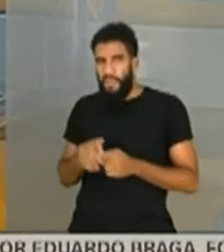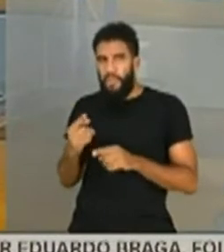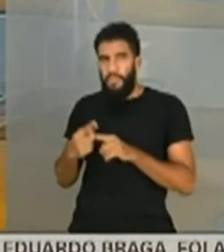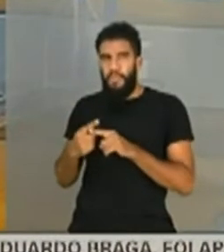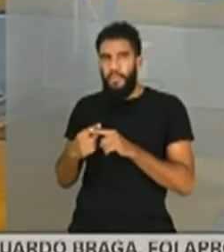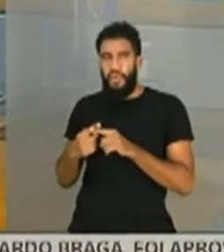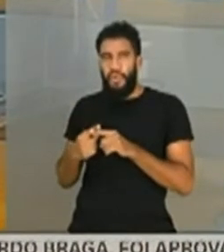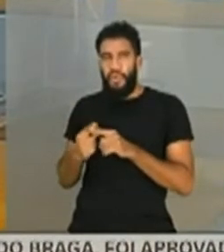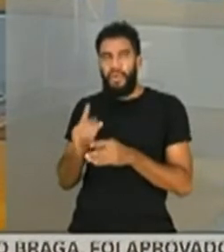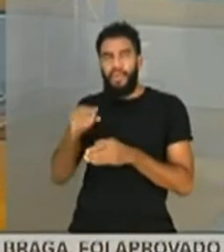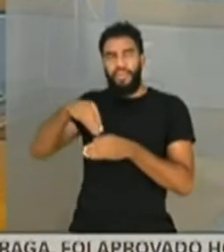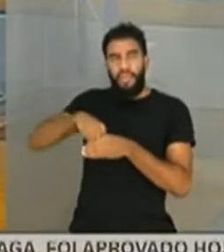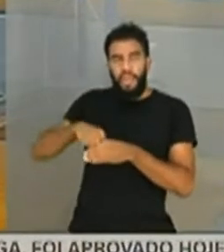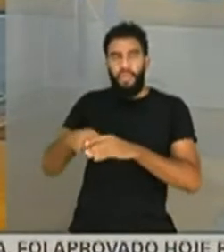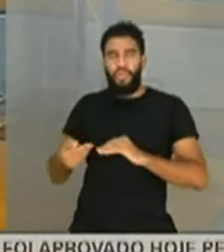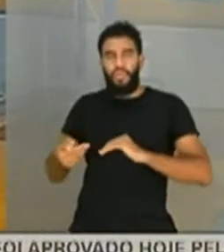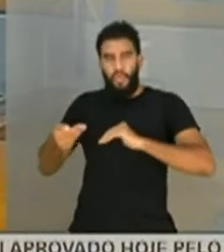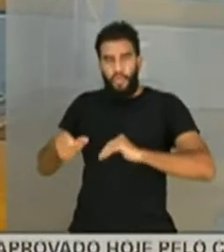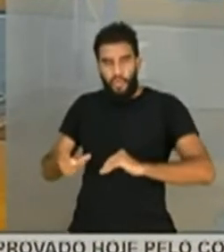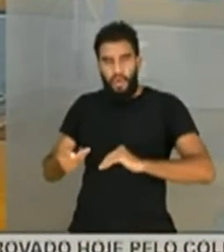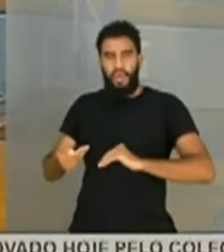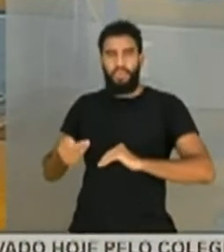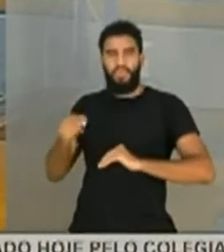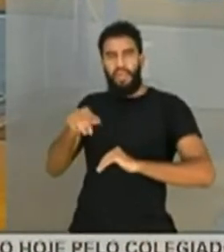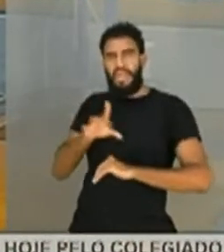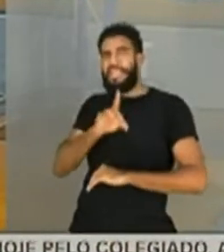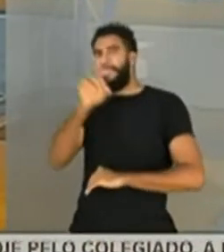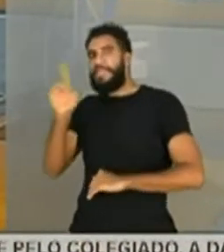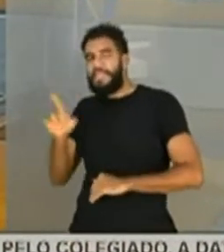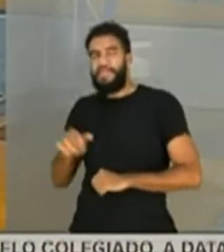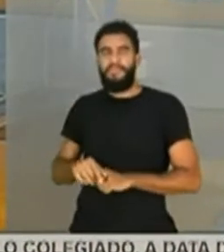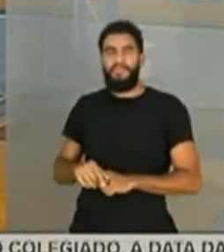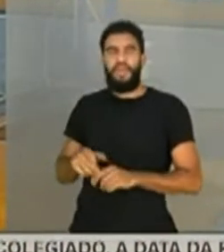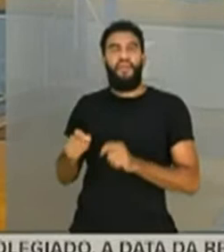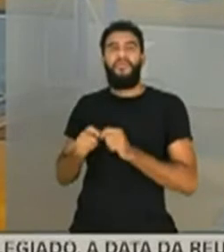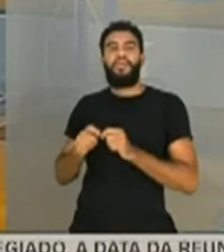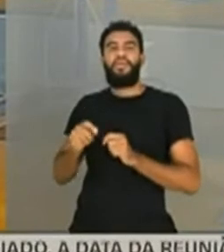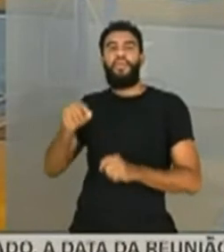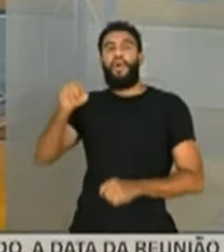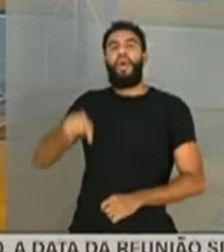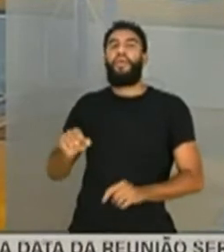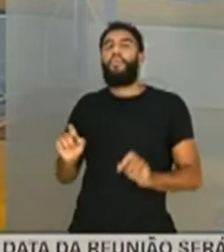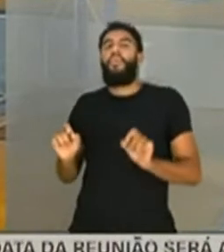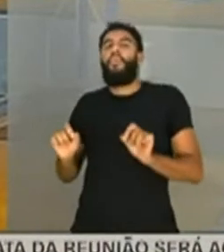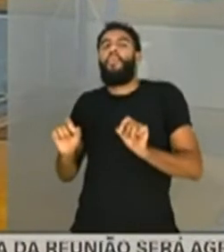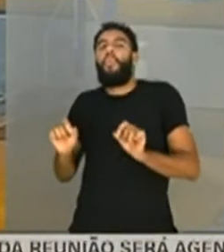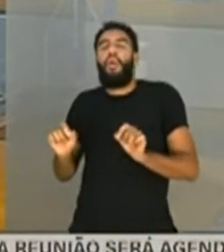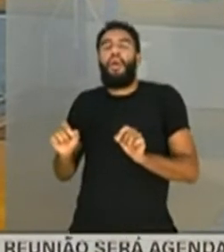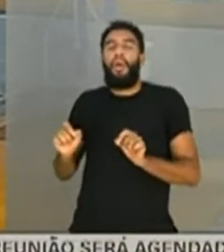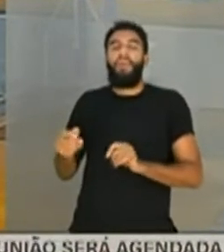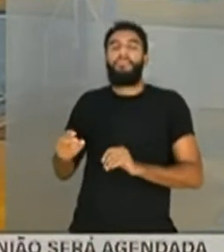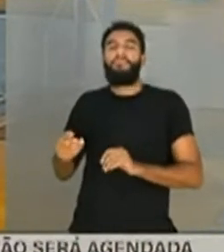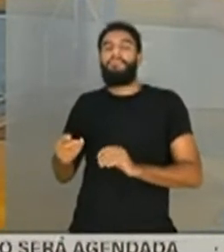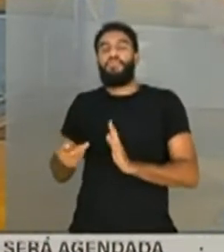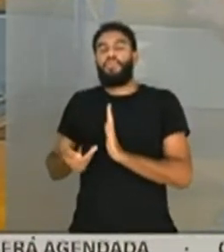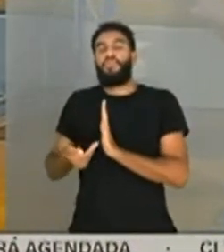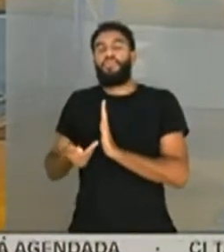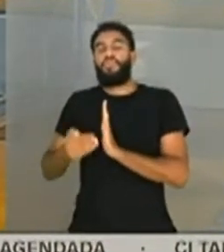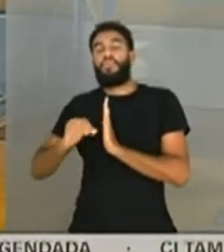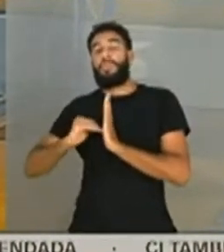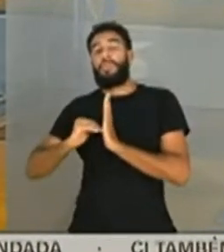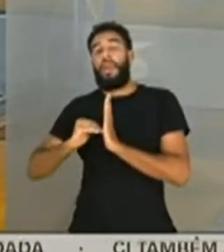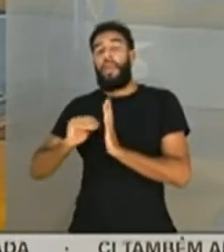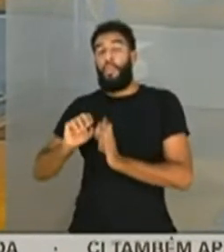Congresso naquele dia específico? O que o senhor estava fazendo aqui no Senado? Ou veio a convite do